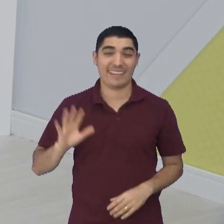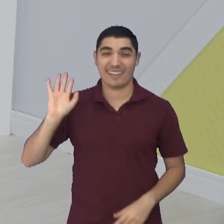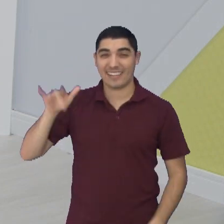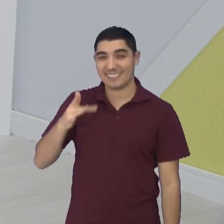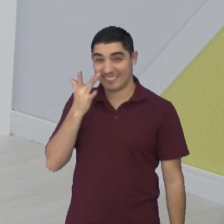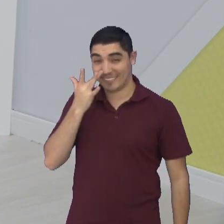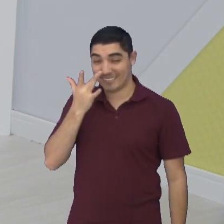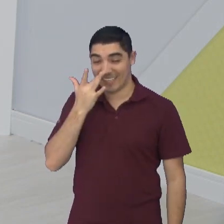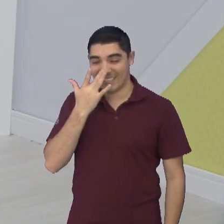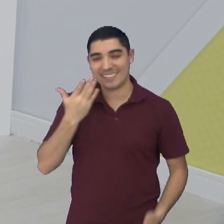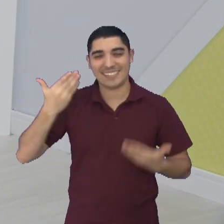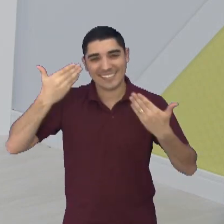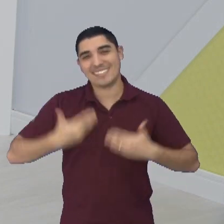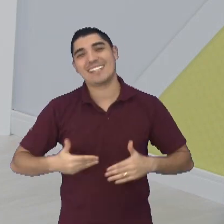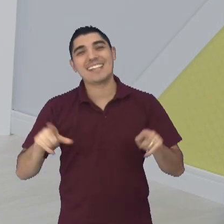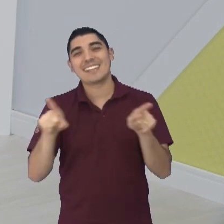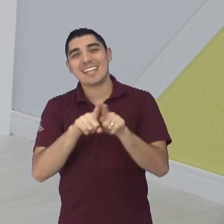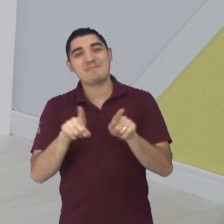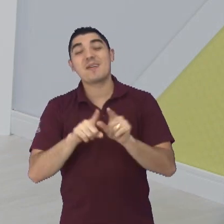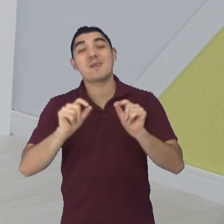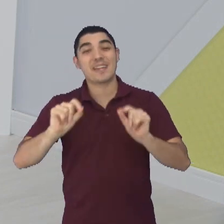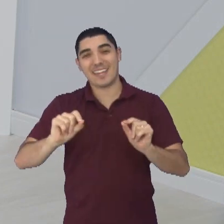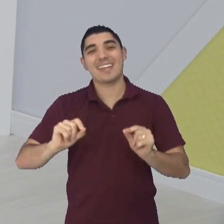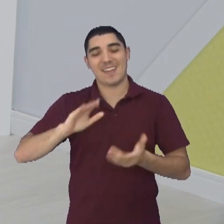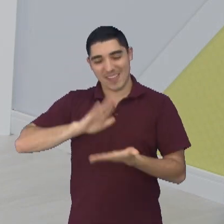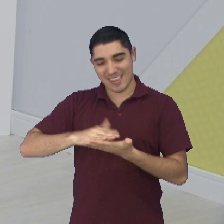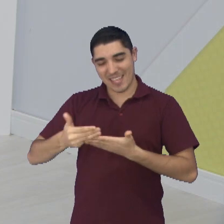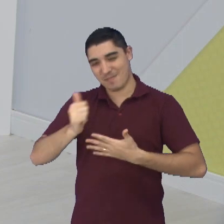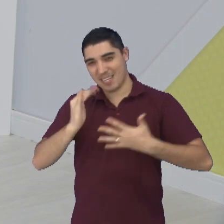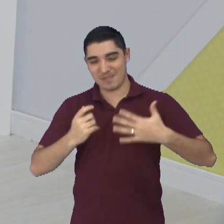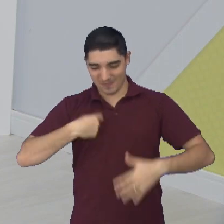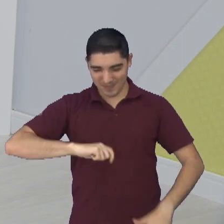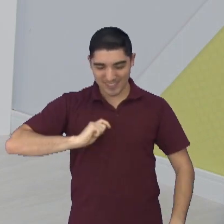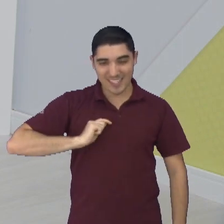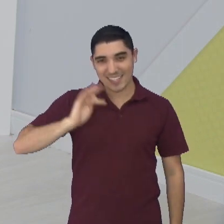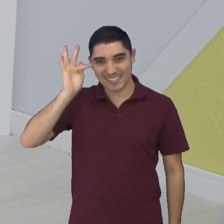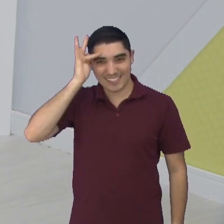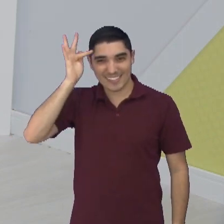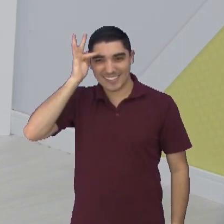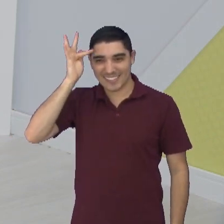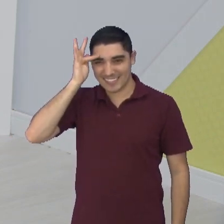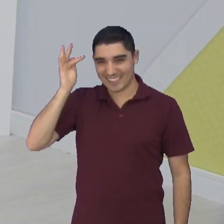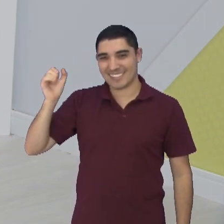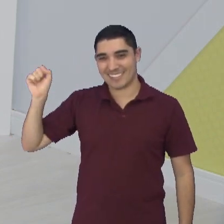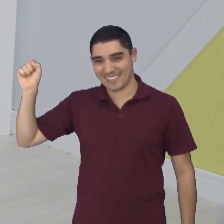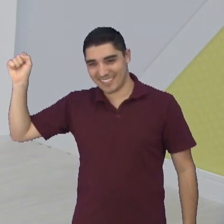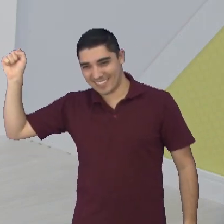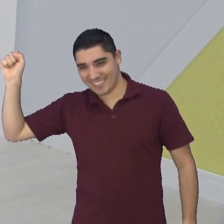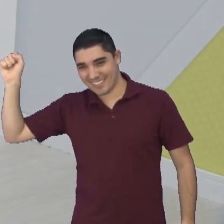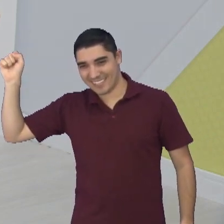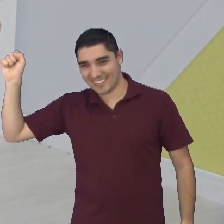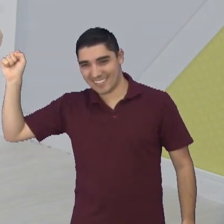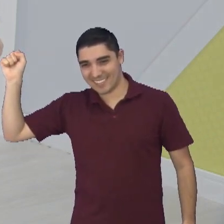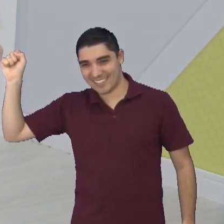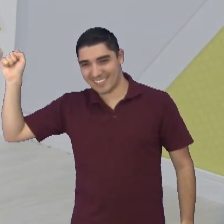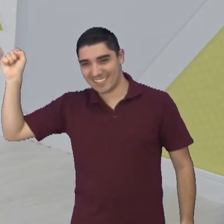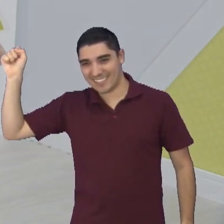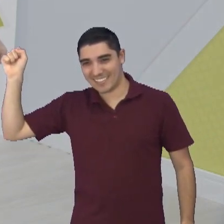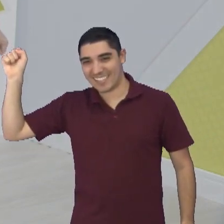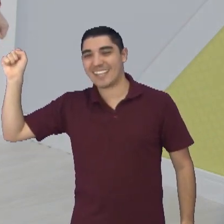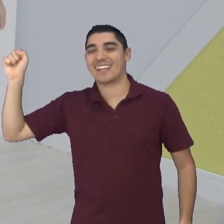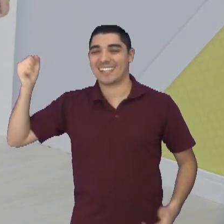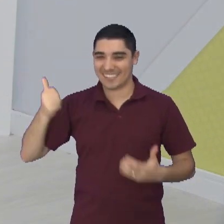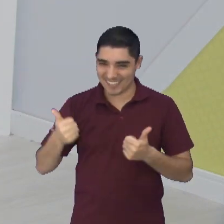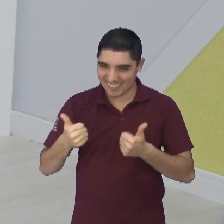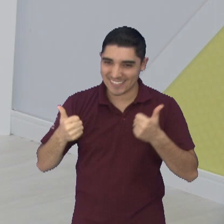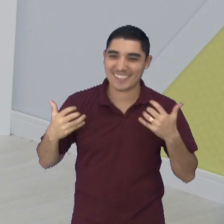Azedão mesmo. E aqui com a gente também o nosso intérprete de Libras, o nosso querido Luiz Fernando, tá aqui com a gente. Luizão, aquele soquinho maroto.